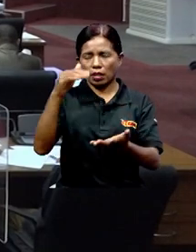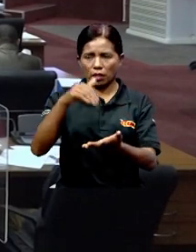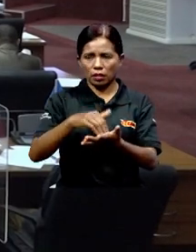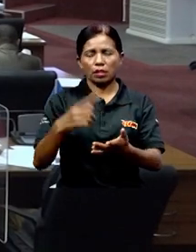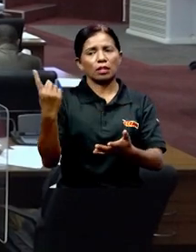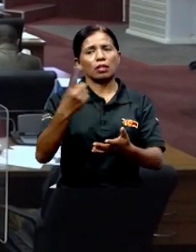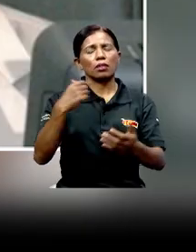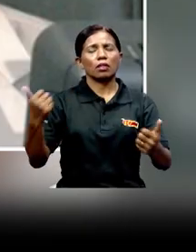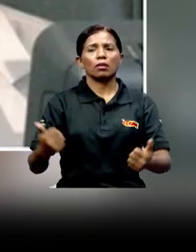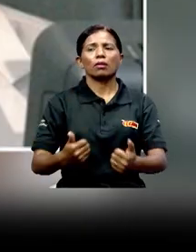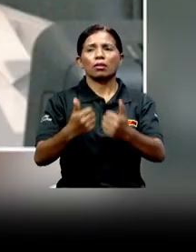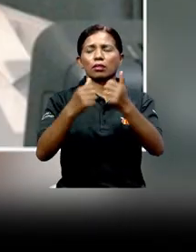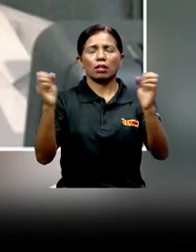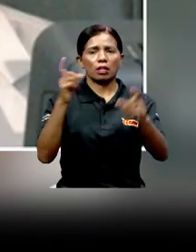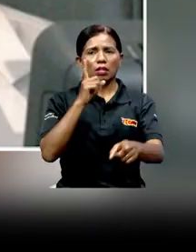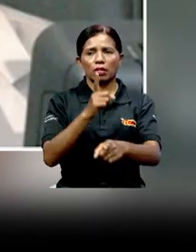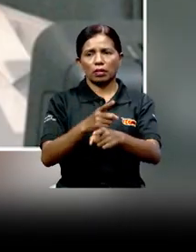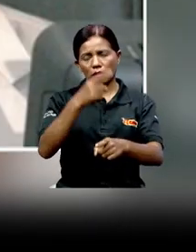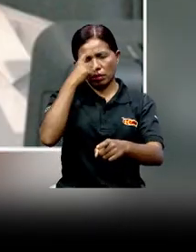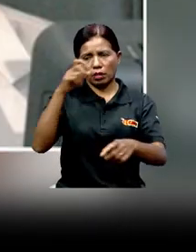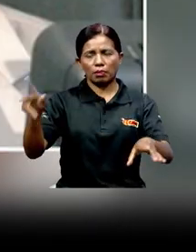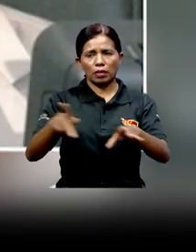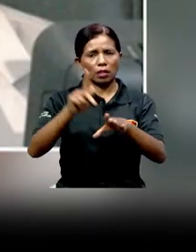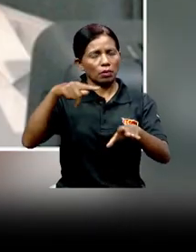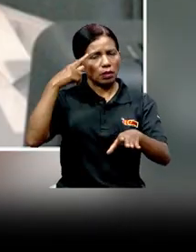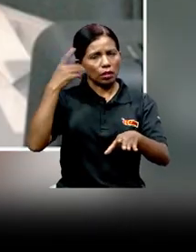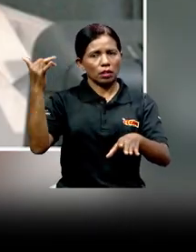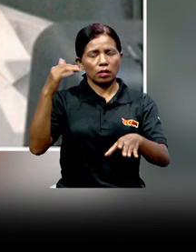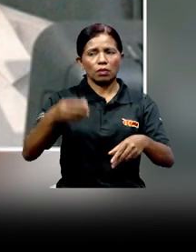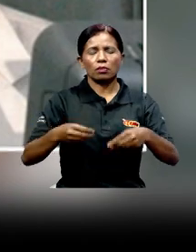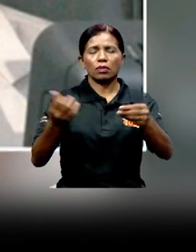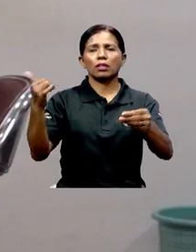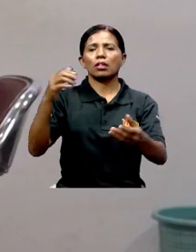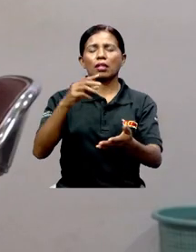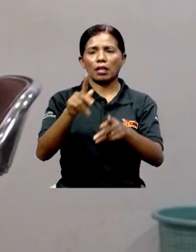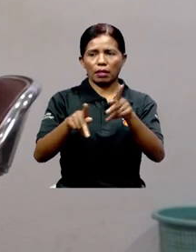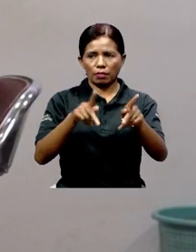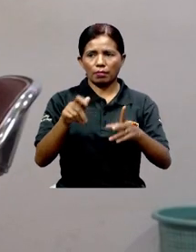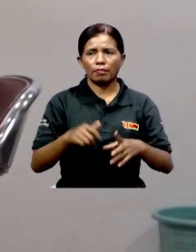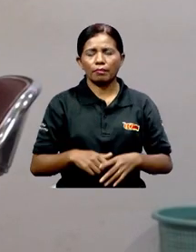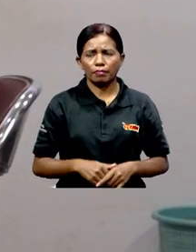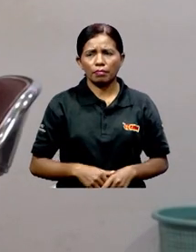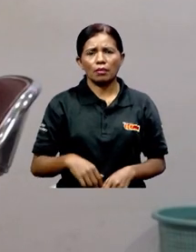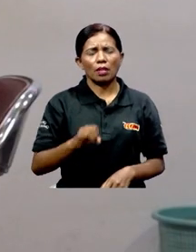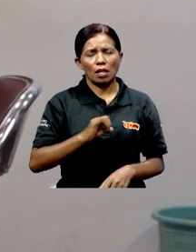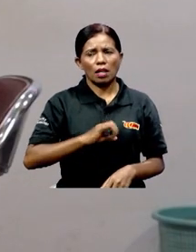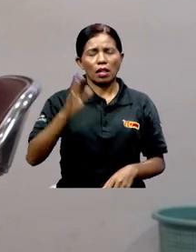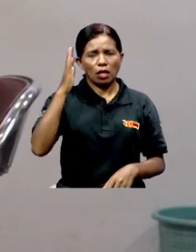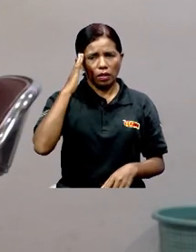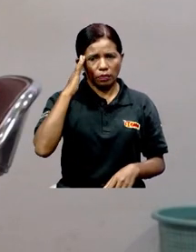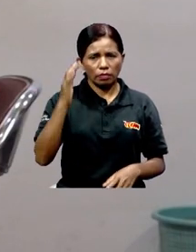acontece competição nebela saudável. Tama partido político sira mak propõe sirnia ema. Noi sai mudar